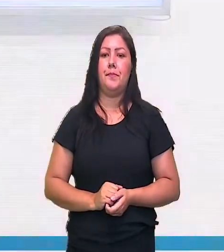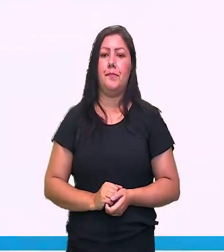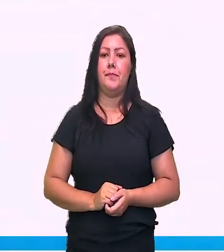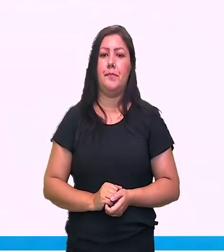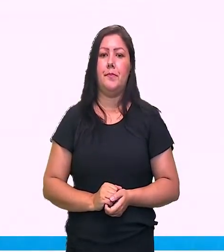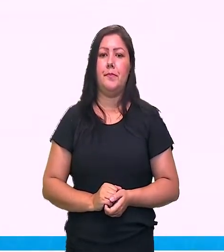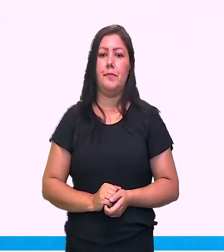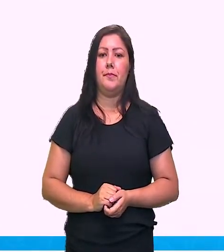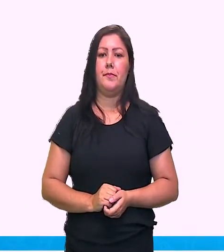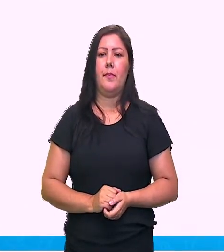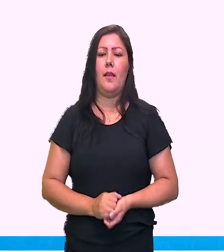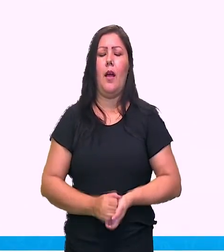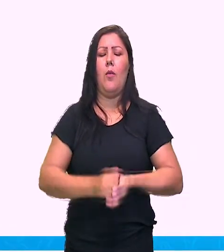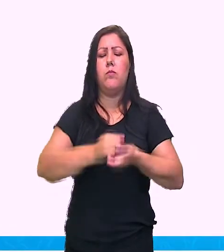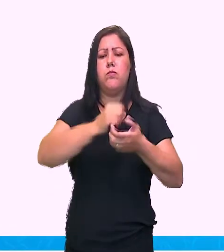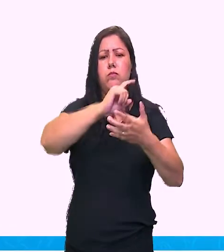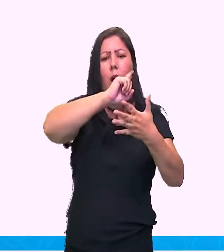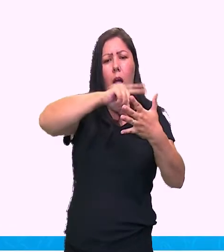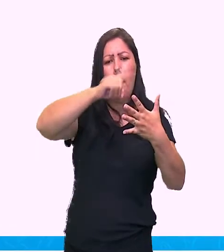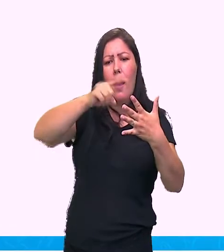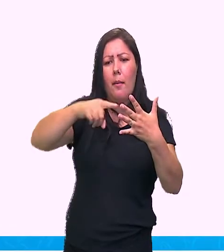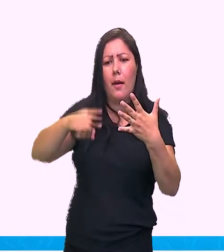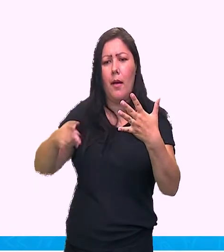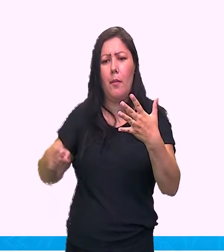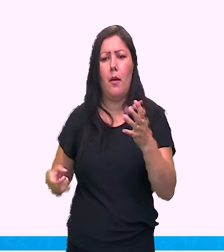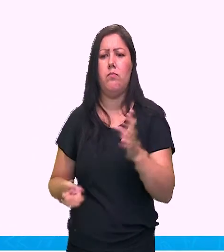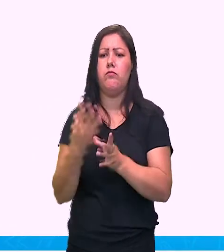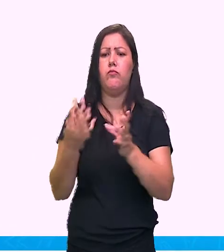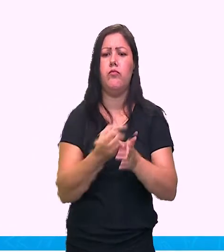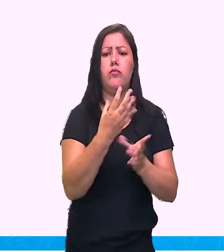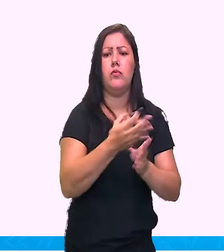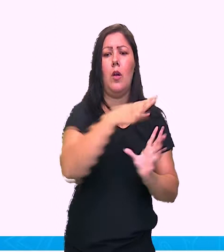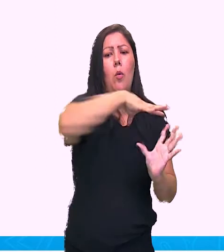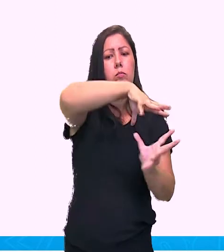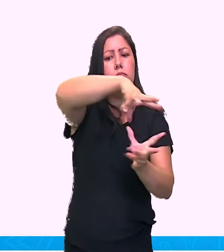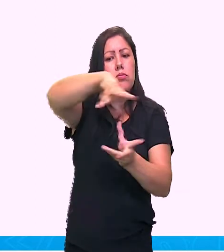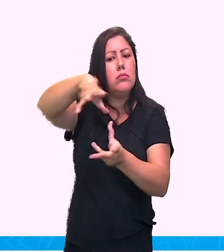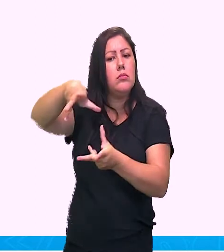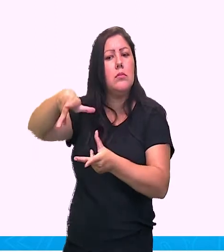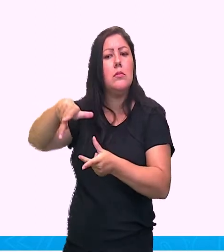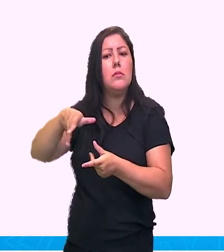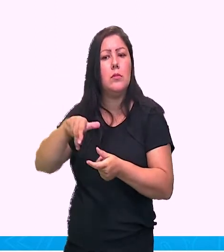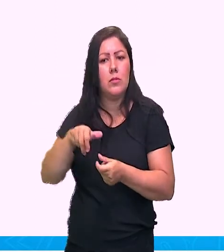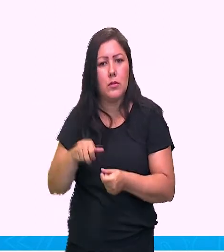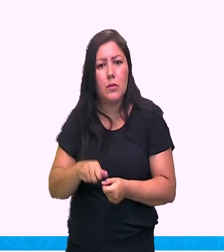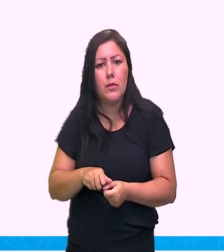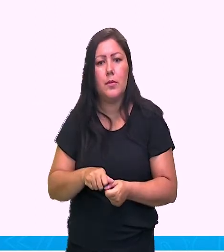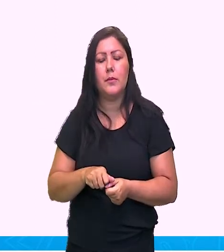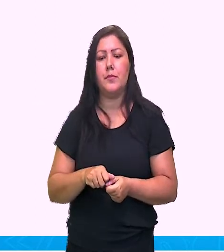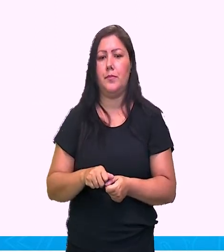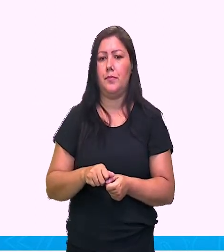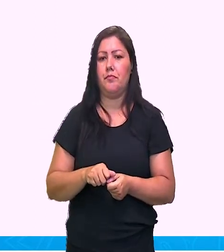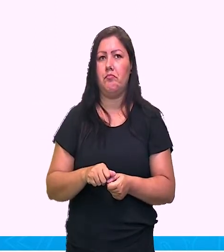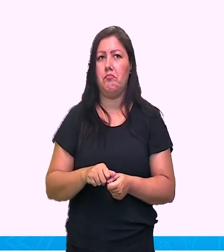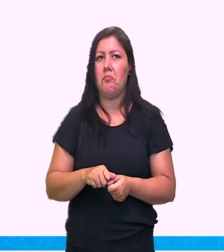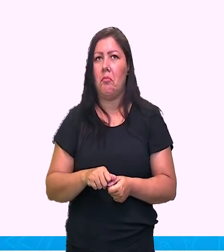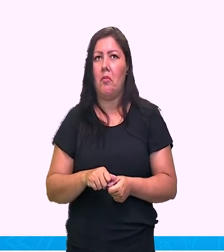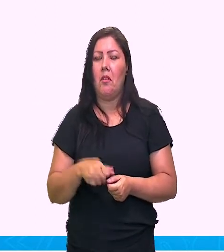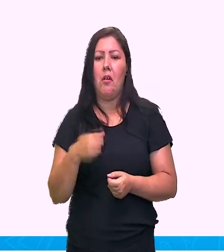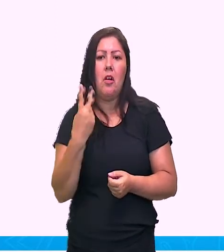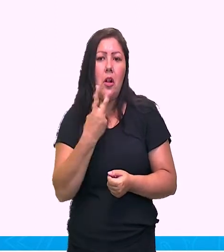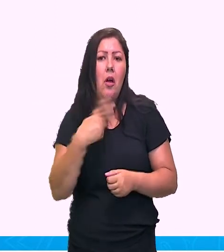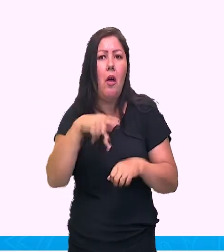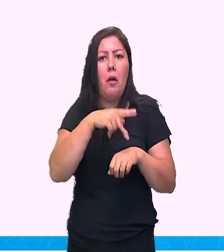Existem incontáveis organizações internacionais, isto é, aquelas instituições formadas por 2 ou